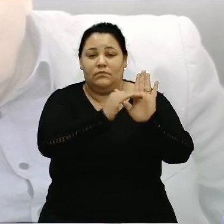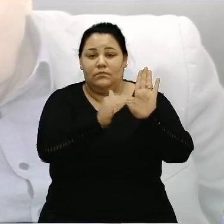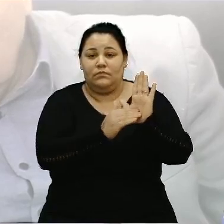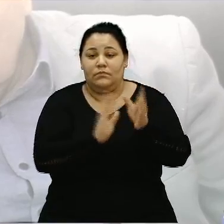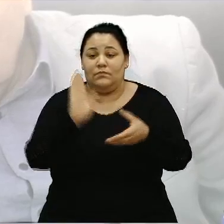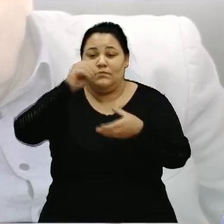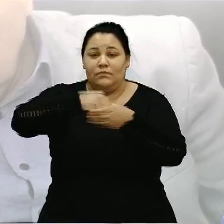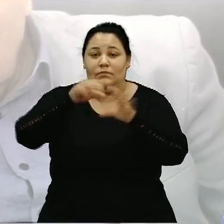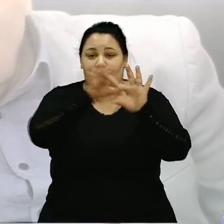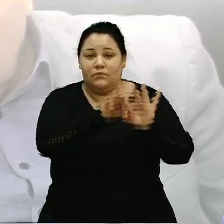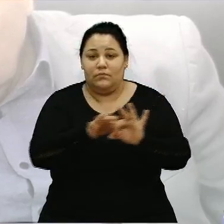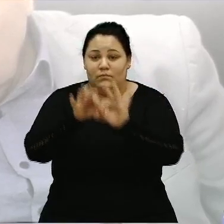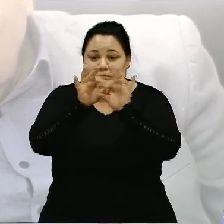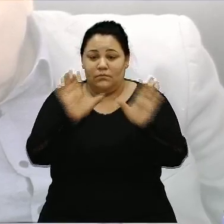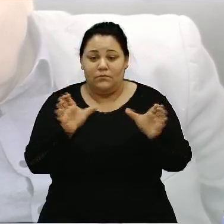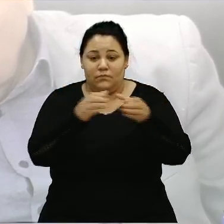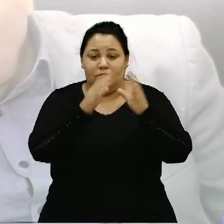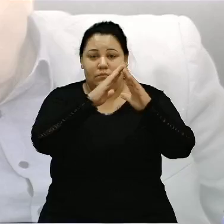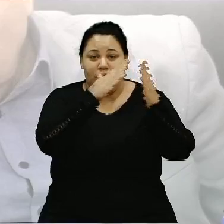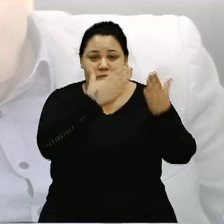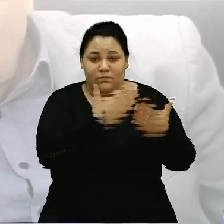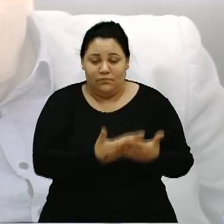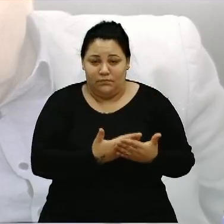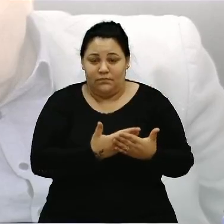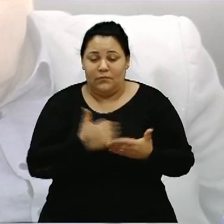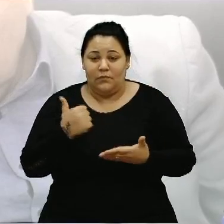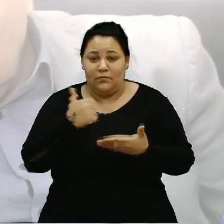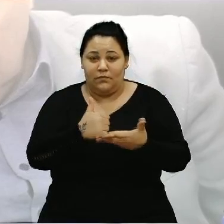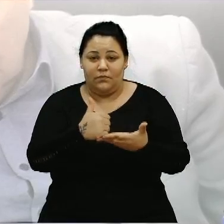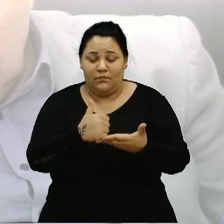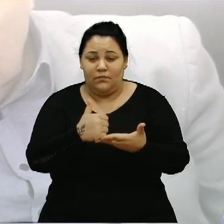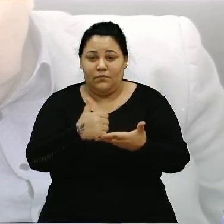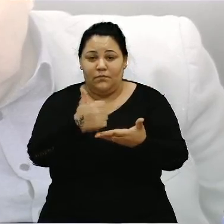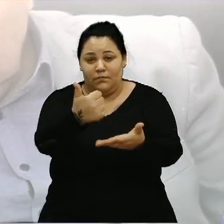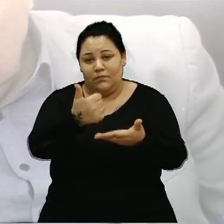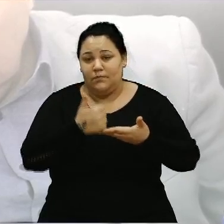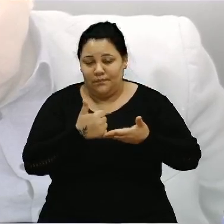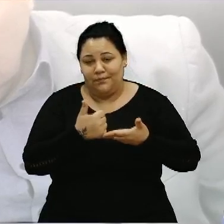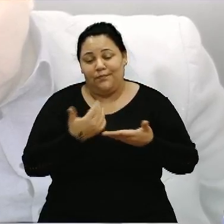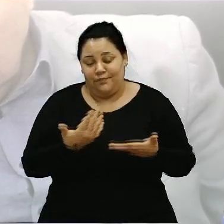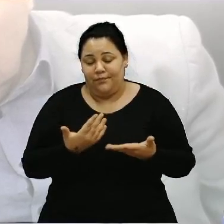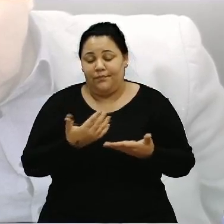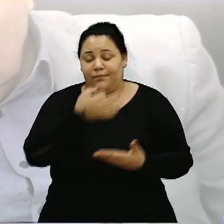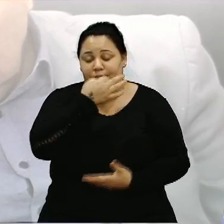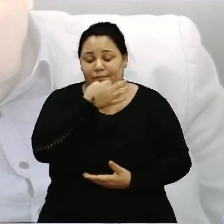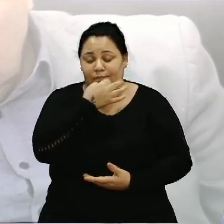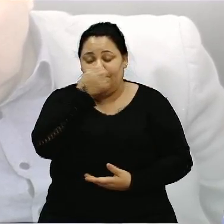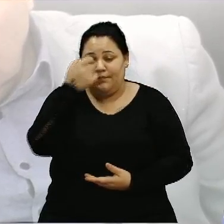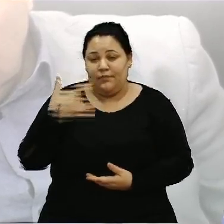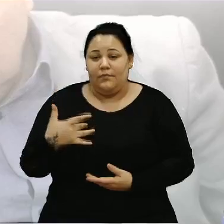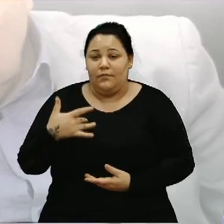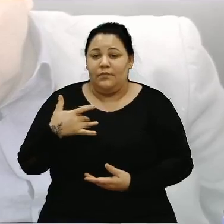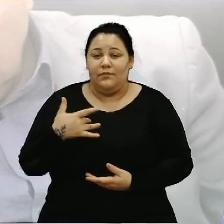Combate à Evasão Escolar Eu Conto, Todos Contam, no município de Caxias do Sul. Na exposição de motivos do projeto, o autor relata que o